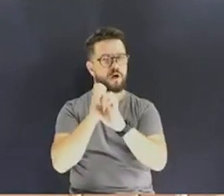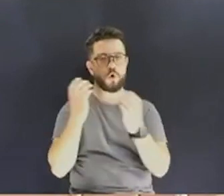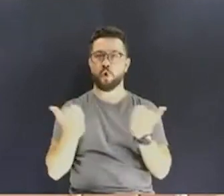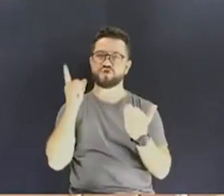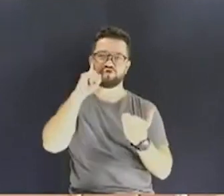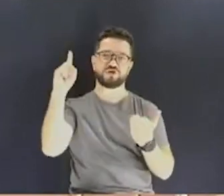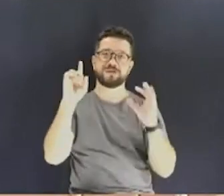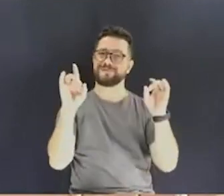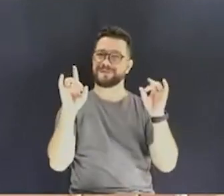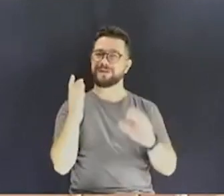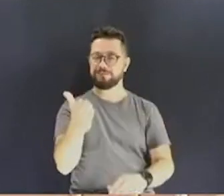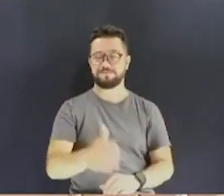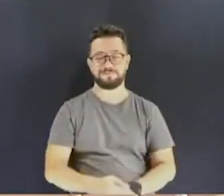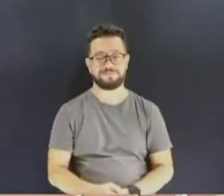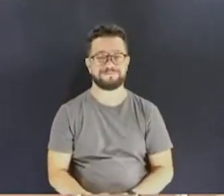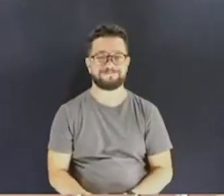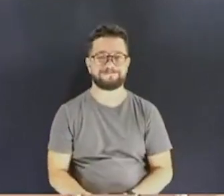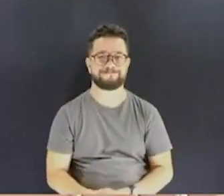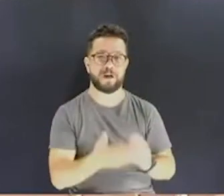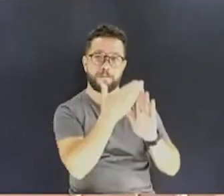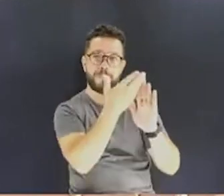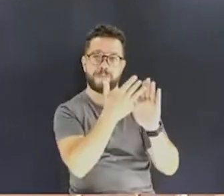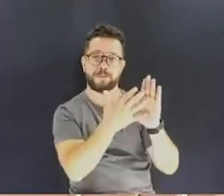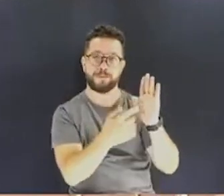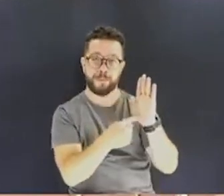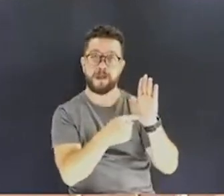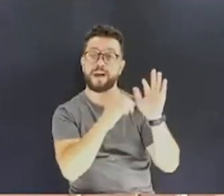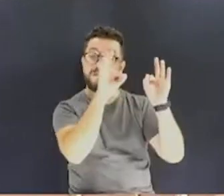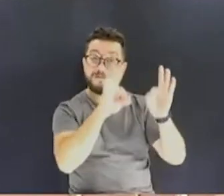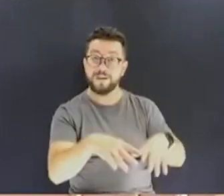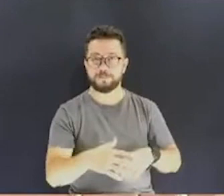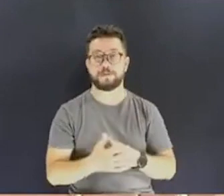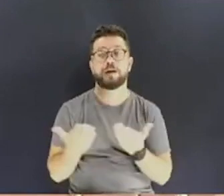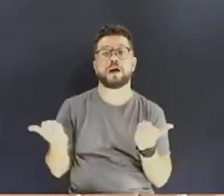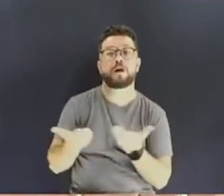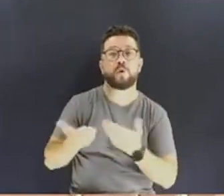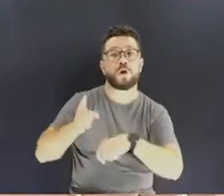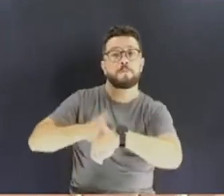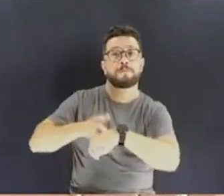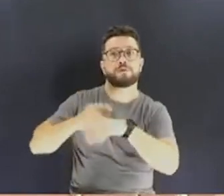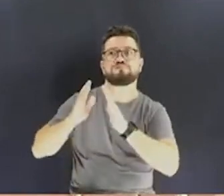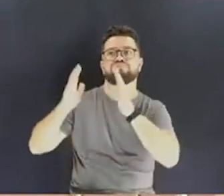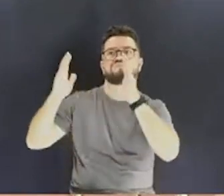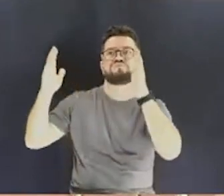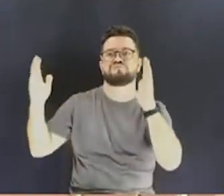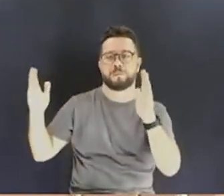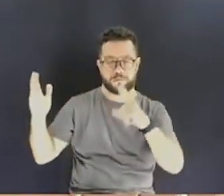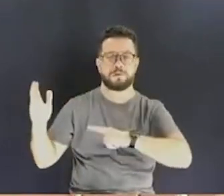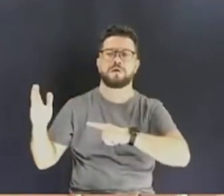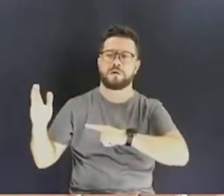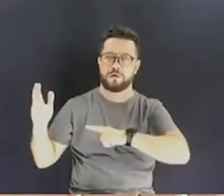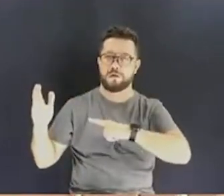Encerrada a ordem do dia, passamos ao horário destinado ao grande expediente. Temos vereadores inscritos no